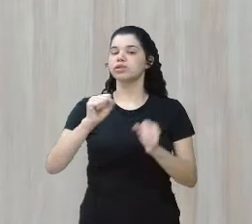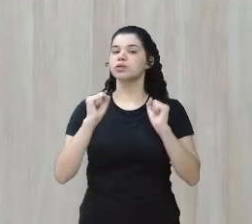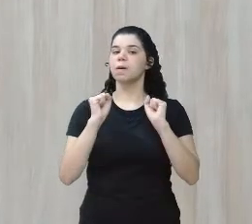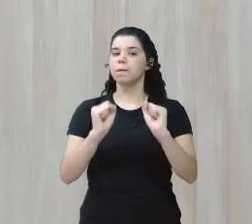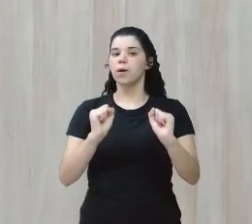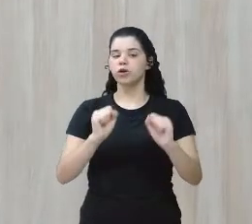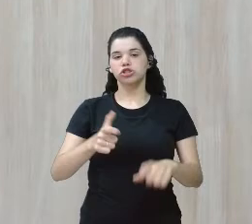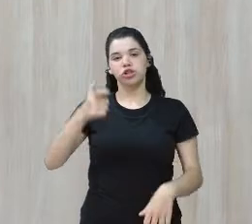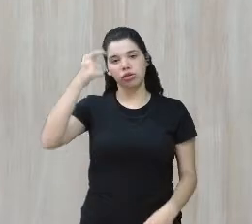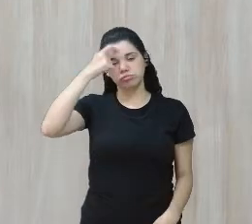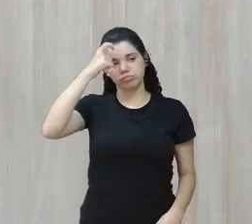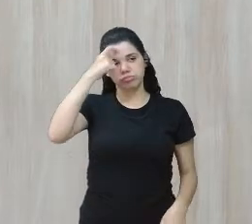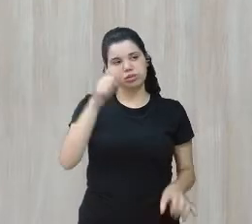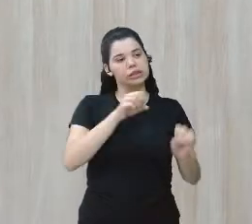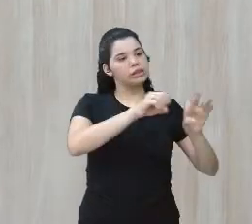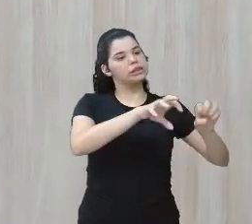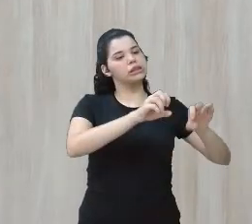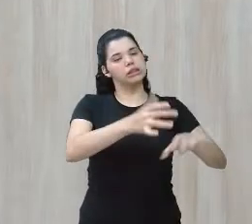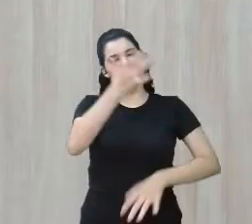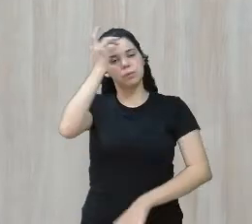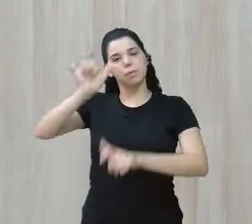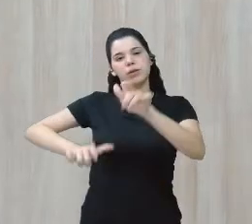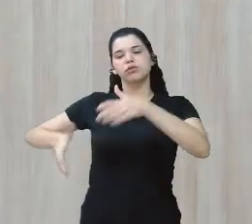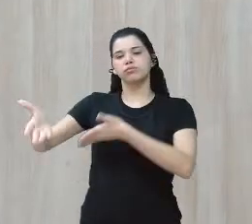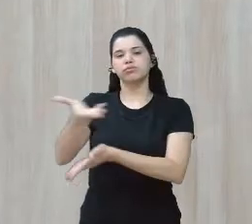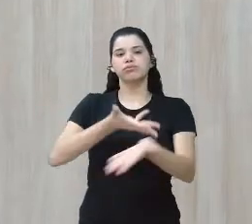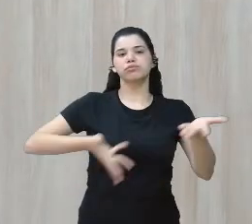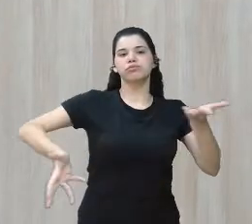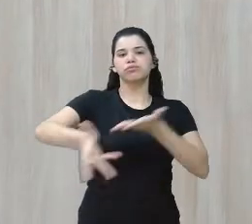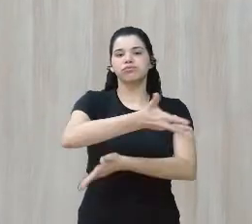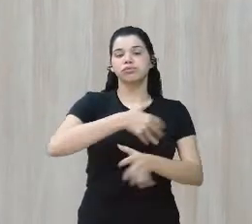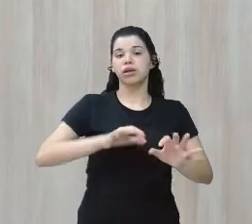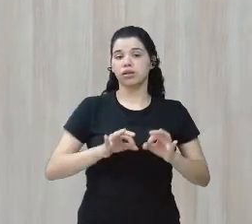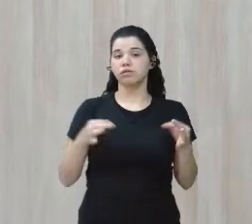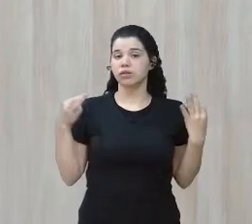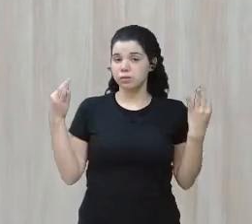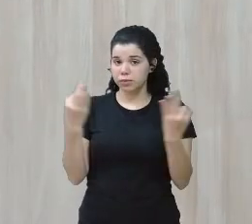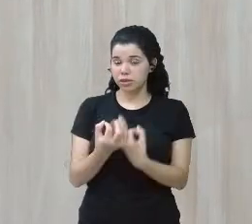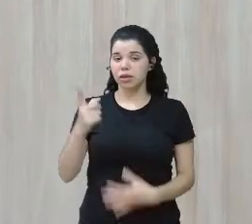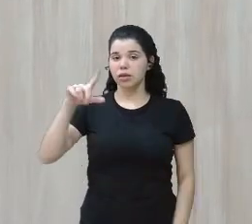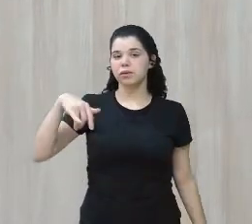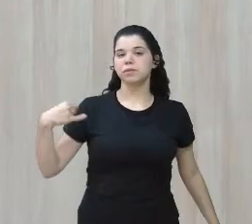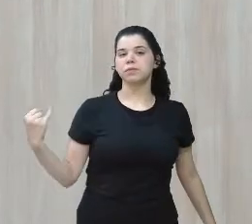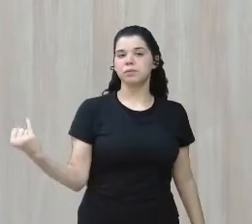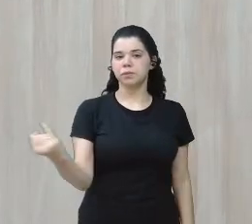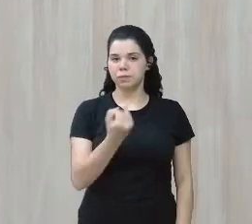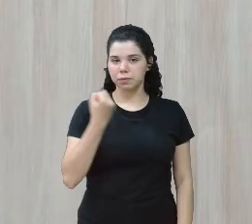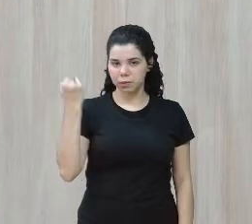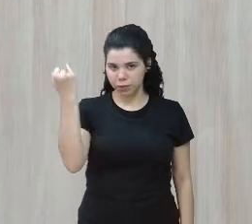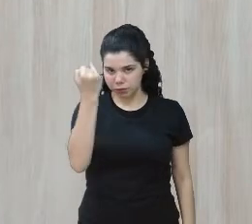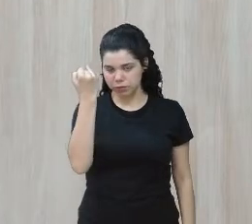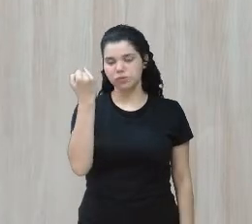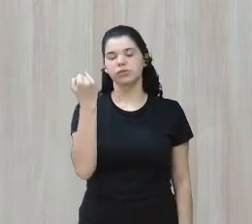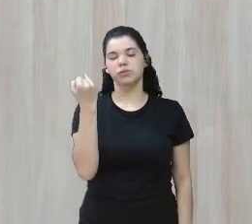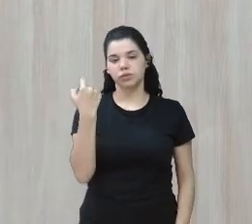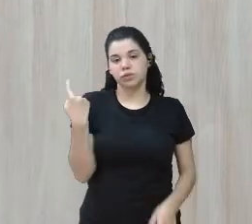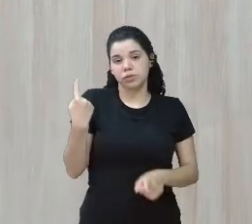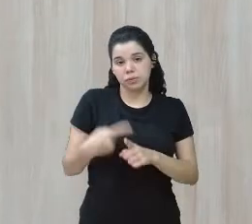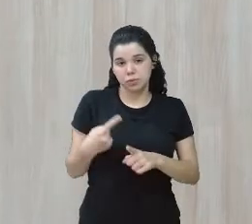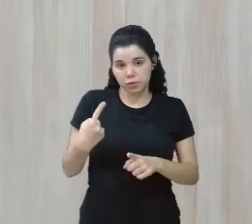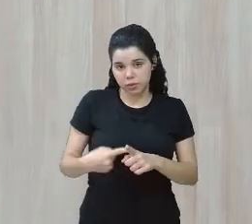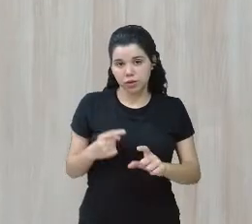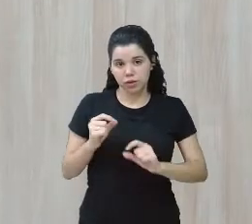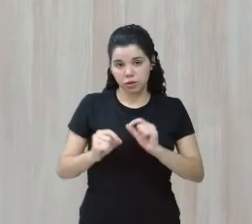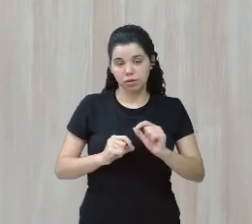pode conscientizar outras pessoas, ter conversa na sua casa. É muito importante essa função aí, porque